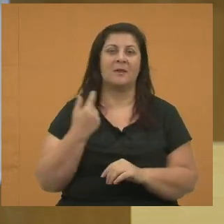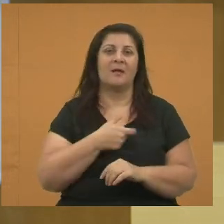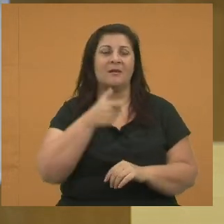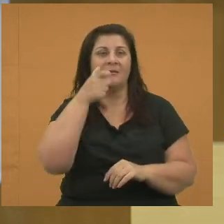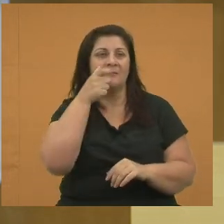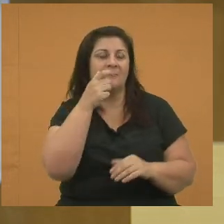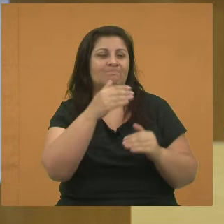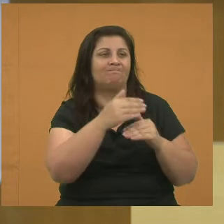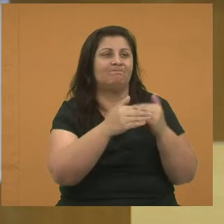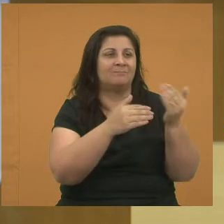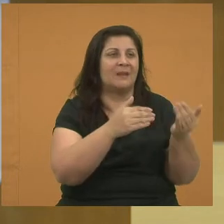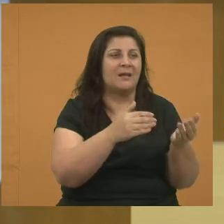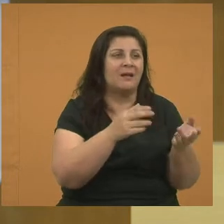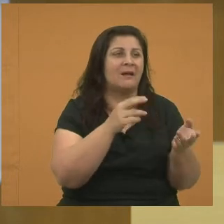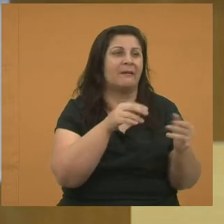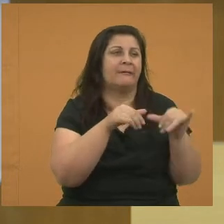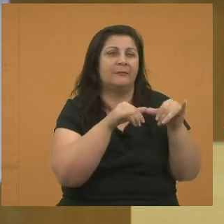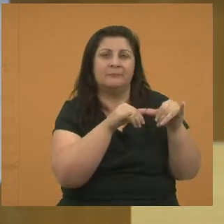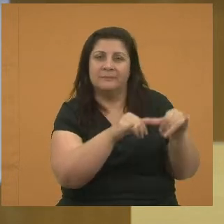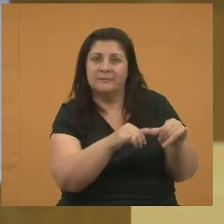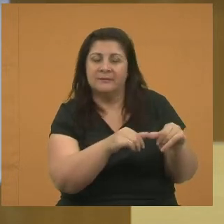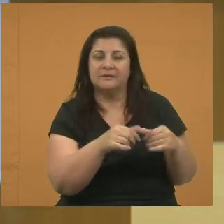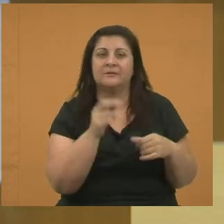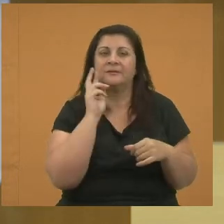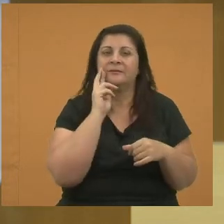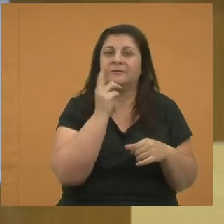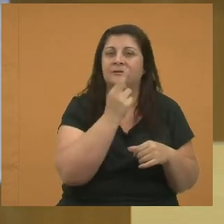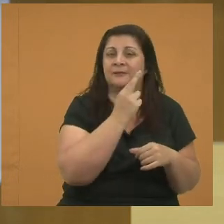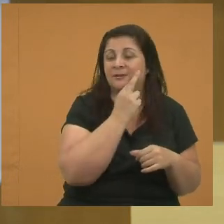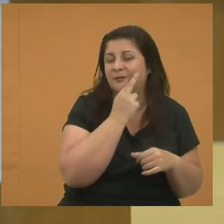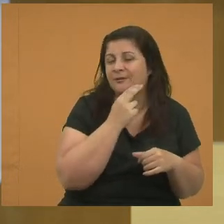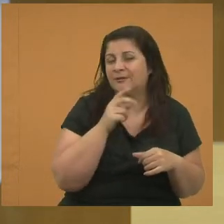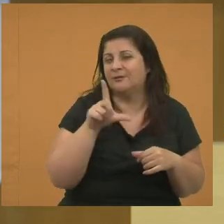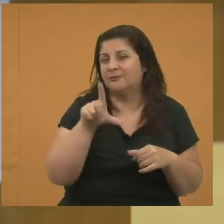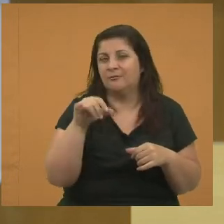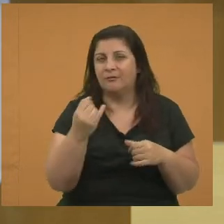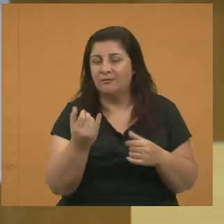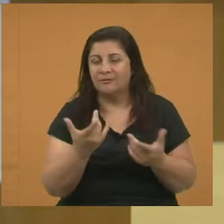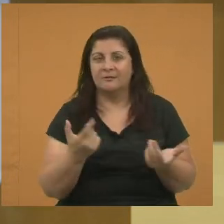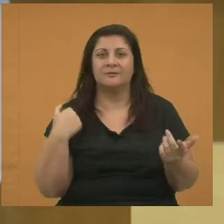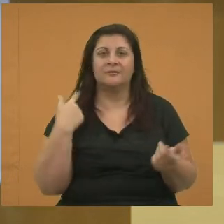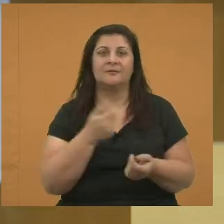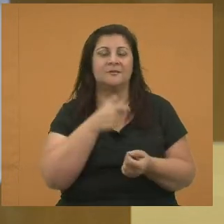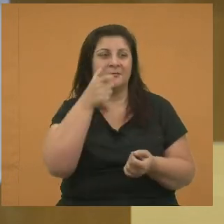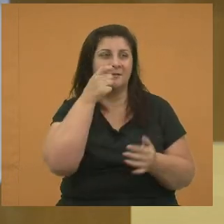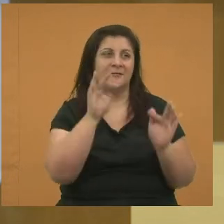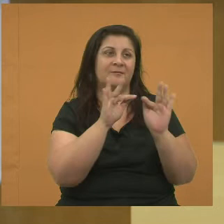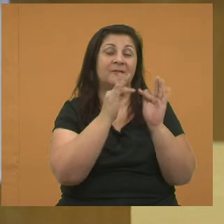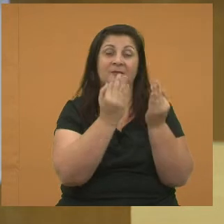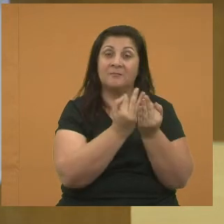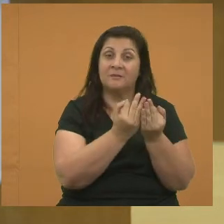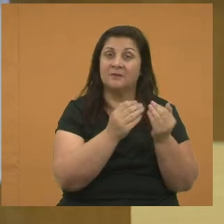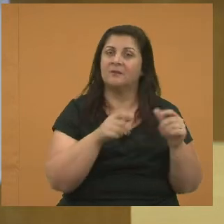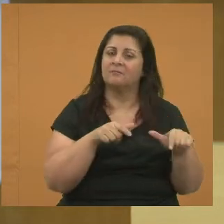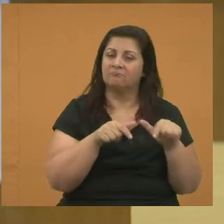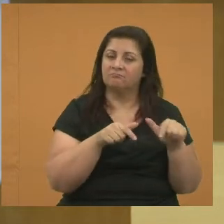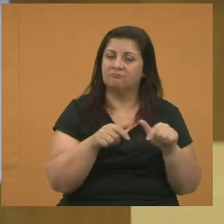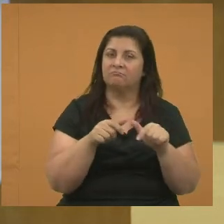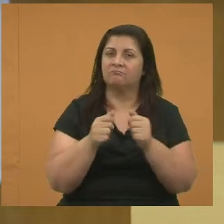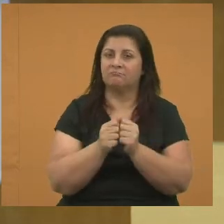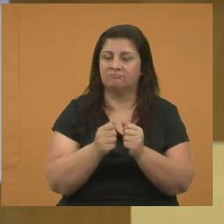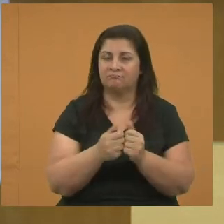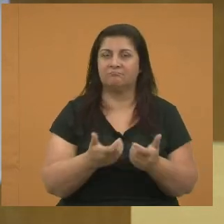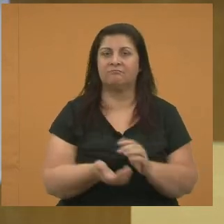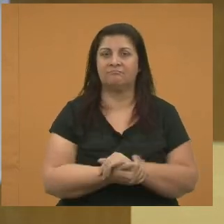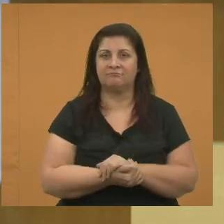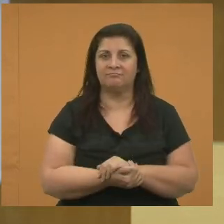de cada mercadinho, de cada ponto comercial, a gente vê a família trabalhando ali